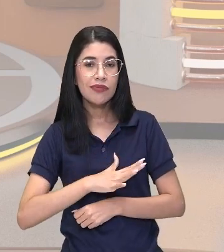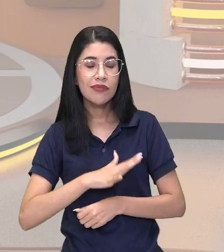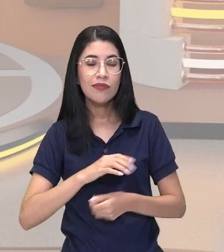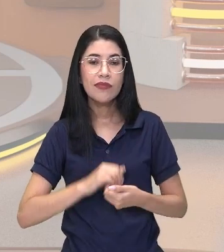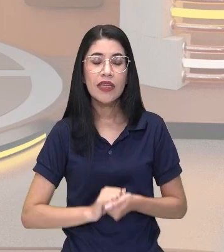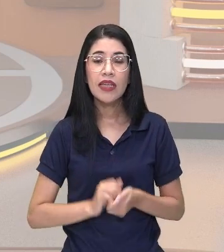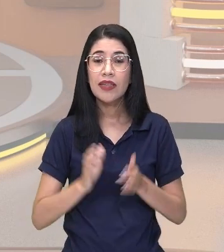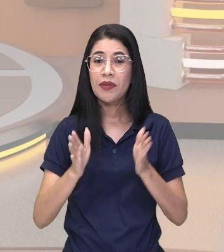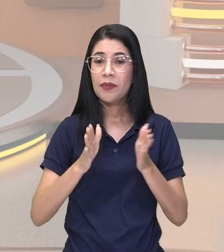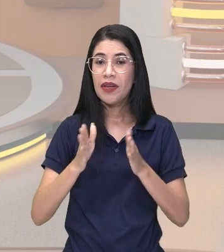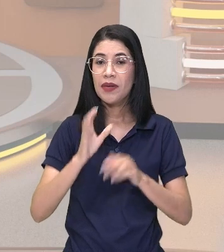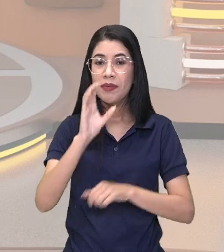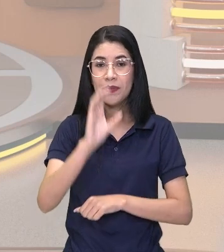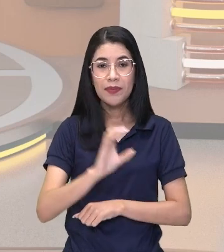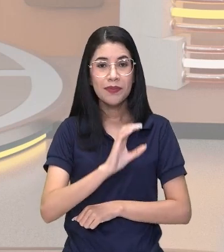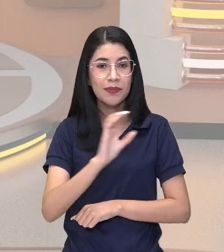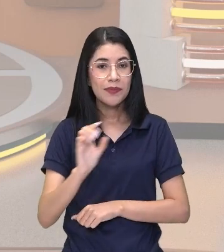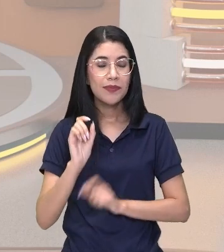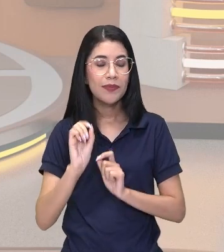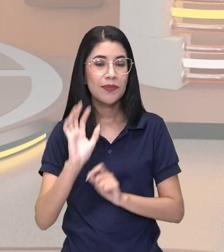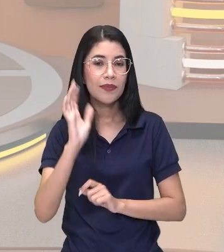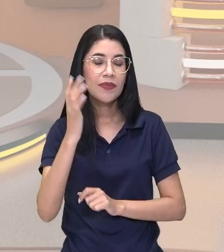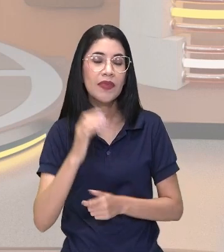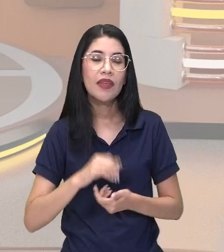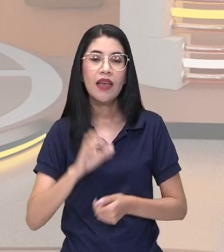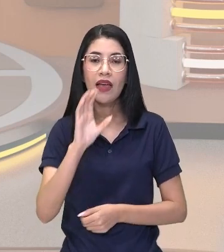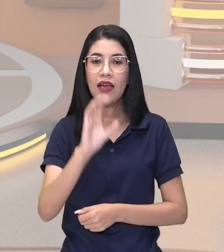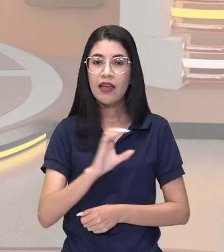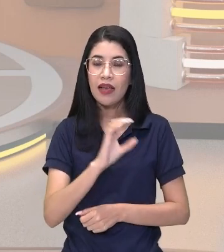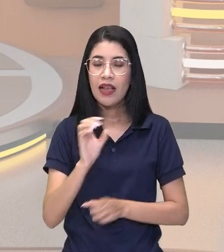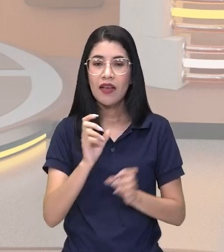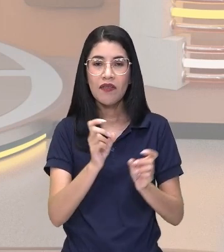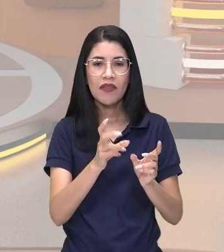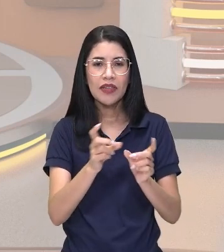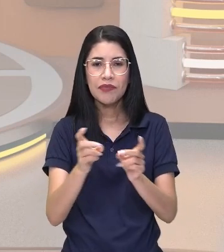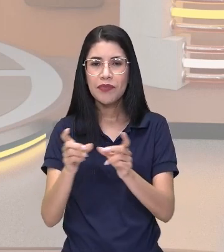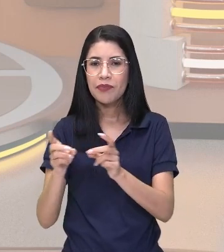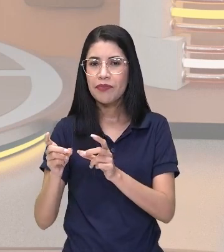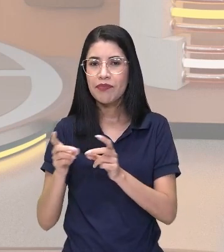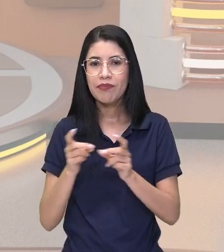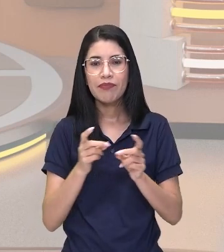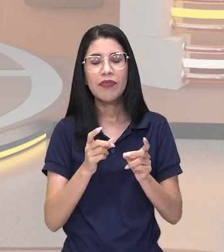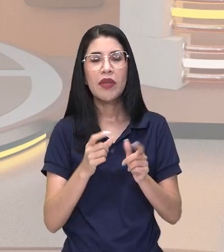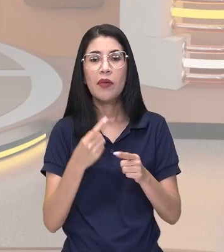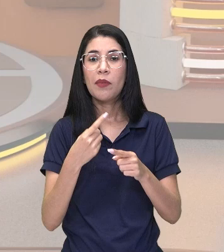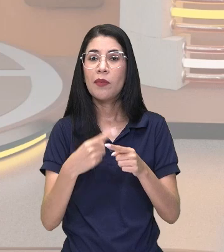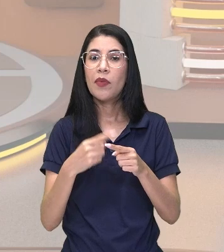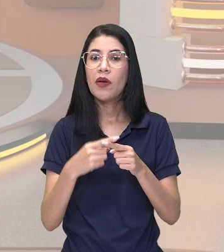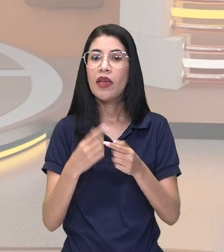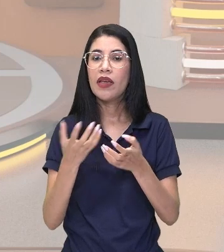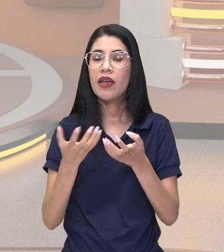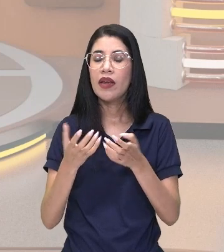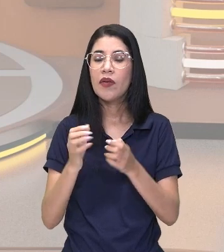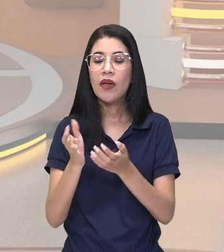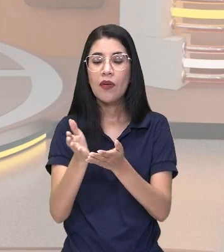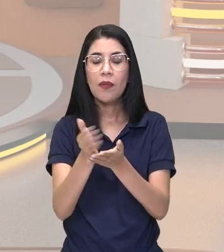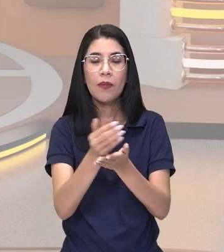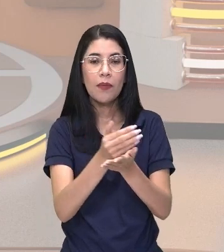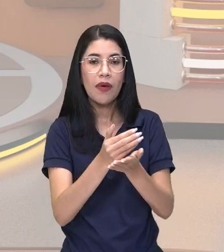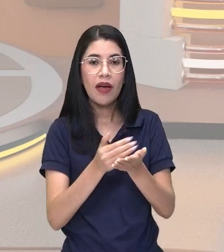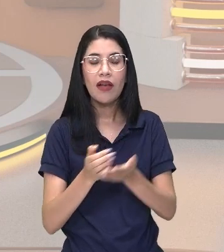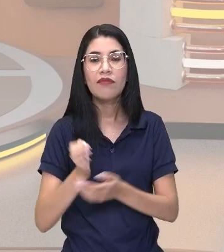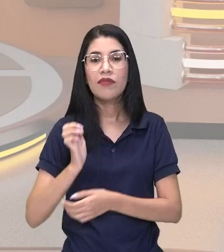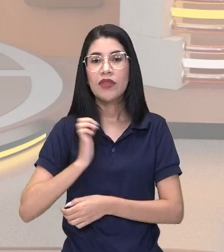a Igreja Católica estava vendendo indulgência de forma bem acentuada porque ele queria acumular riqueza e dinheiro para